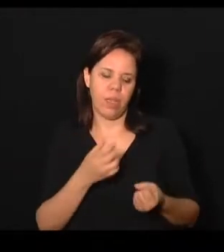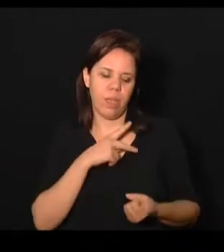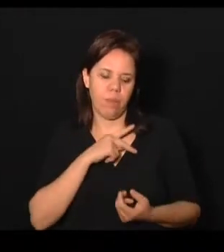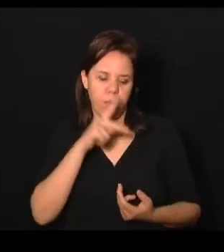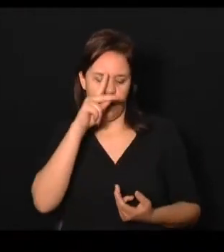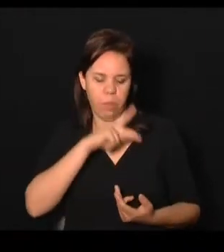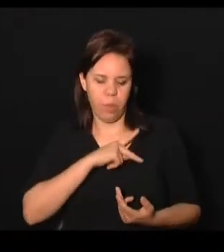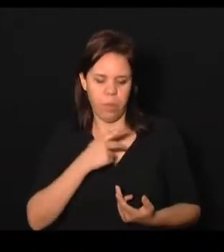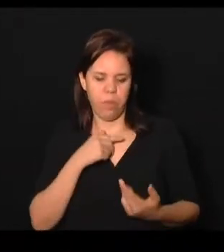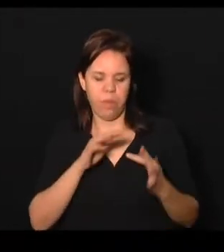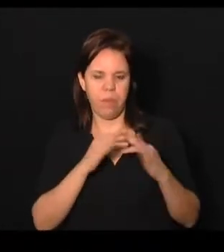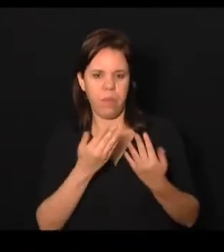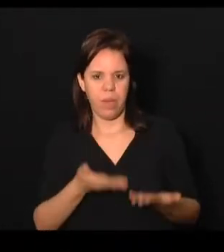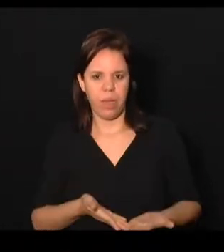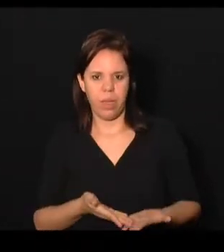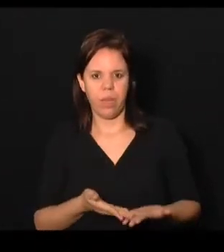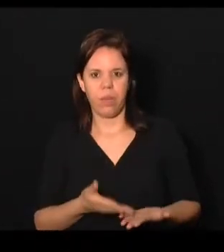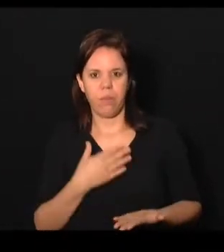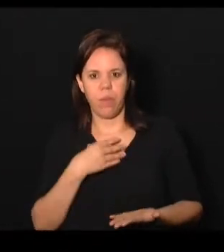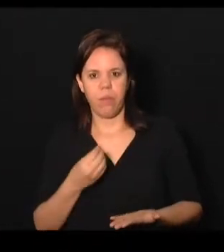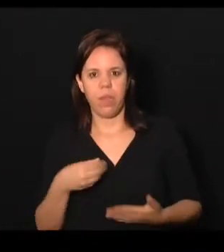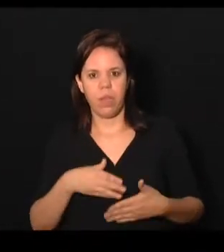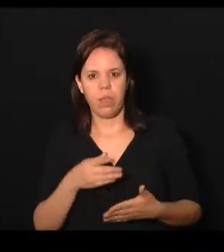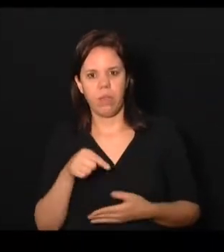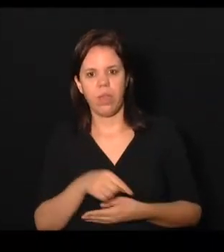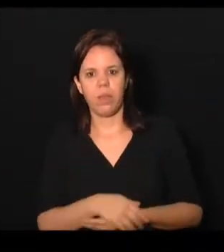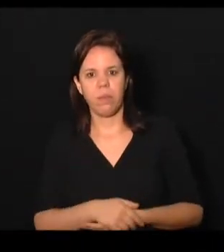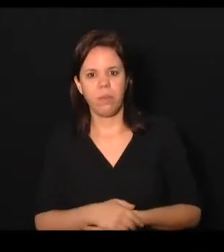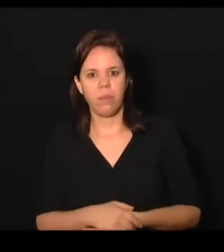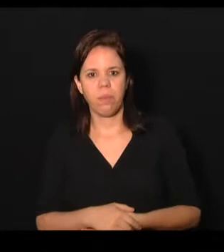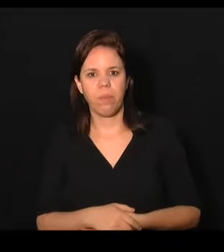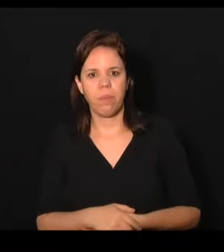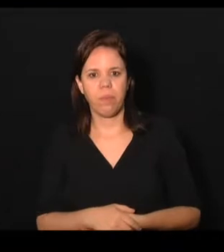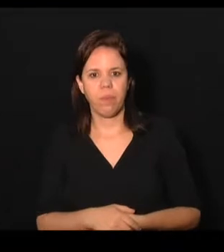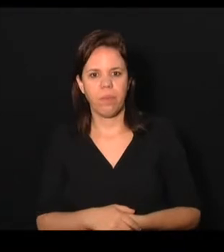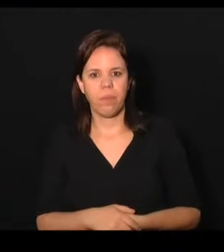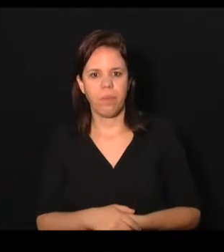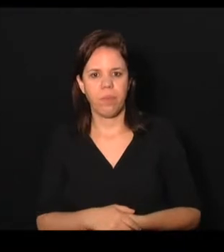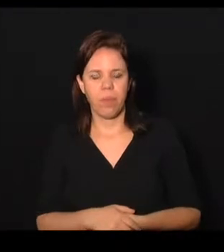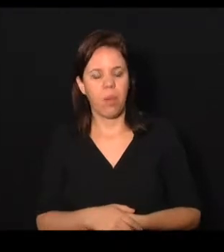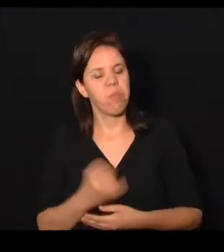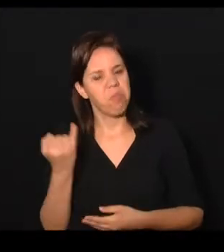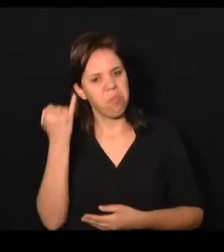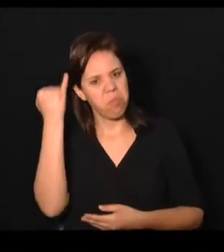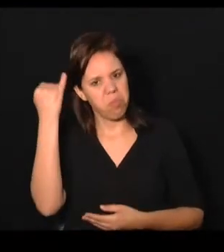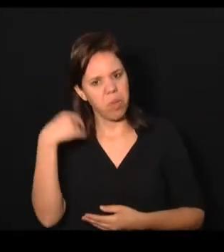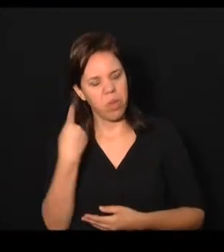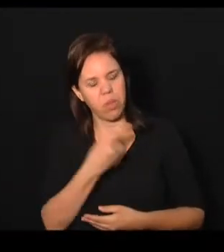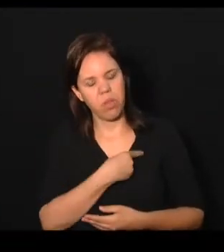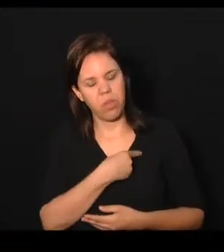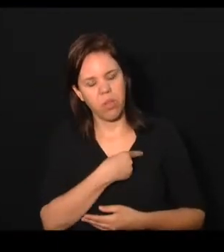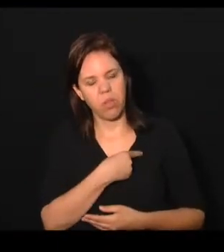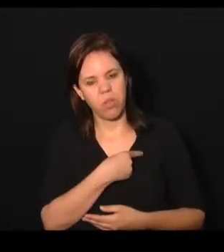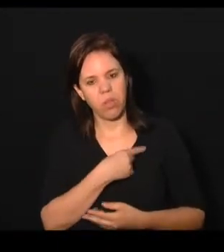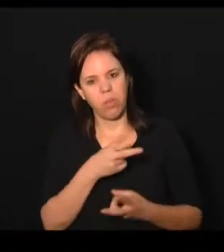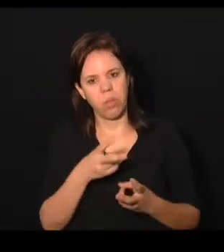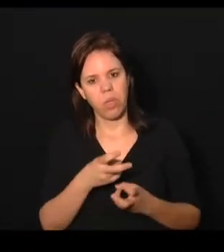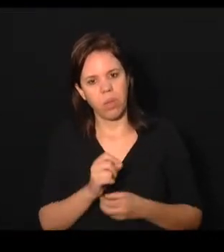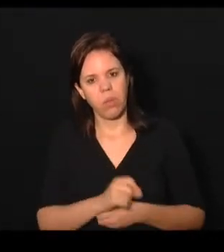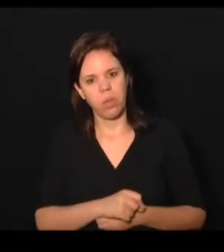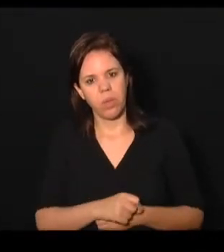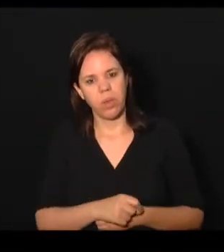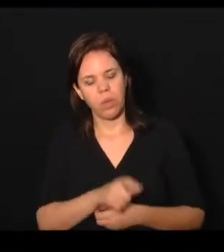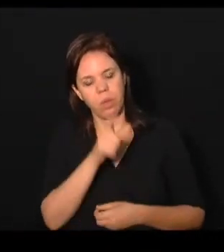cidade, tenho a minha família aqui, meu filho nasceu aqui. E é muito importante quando a gente vê